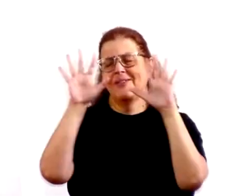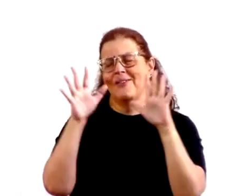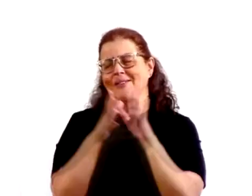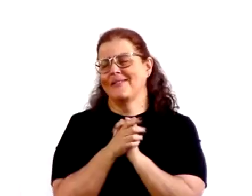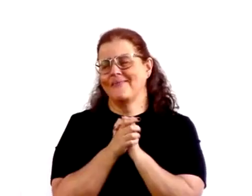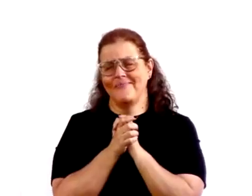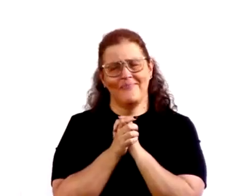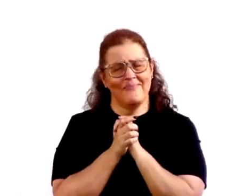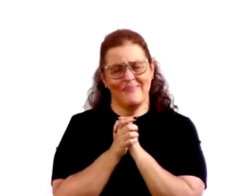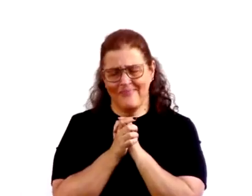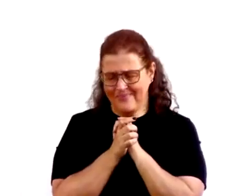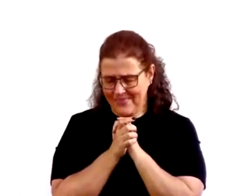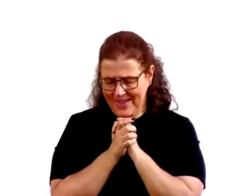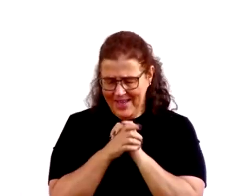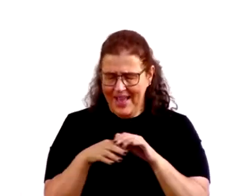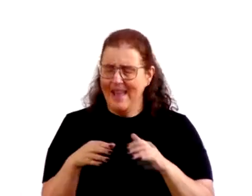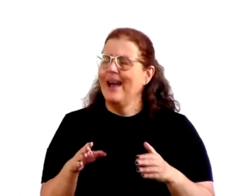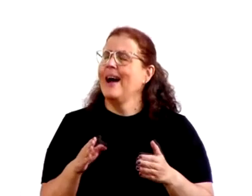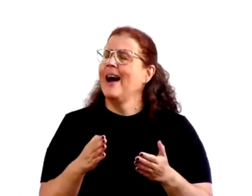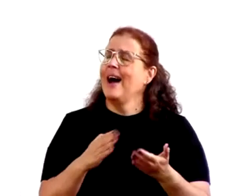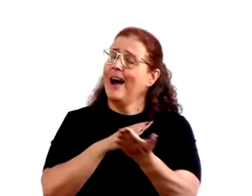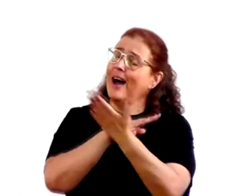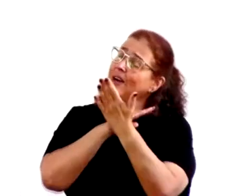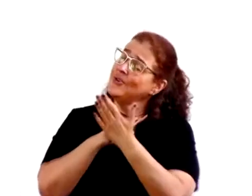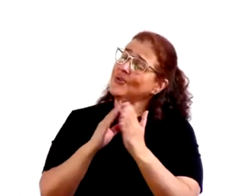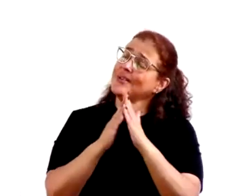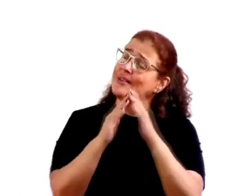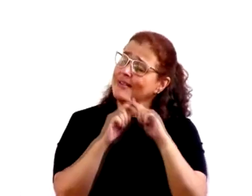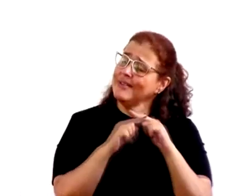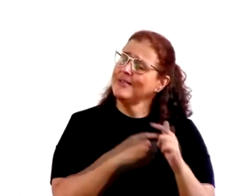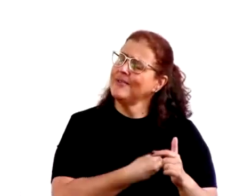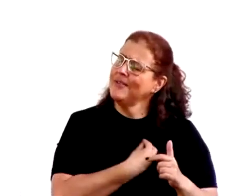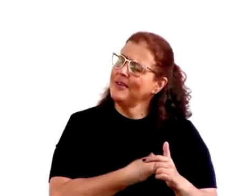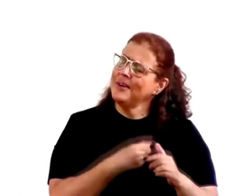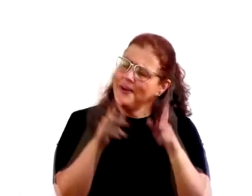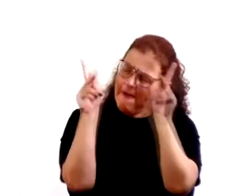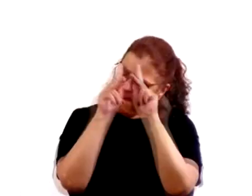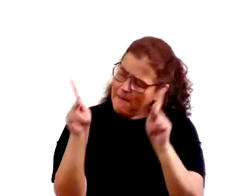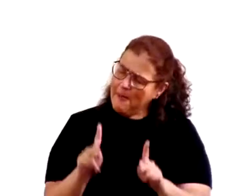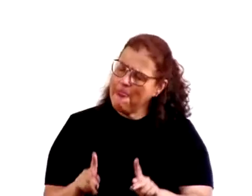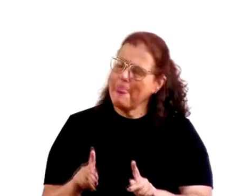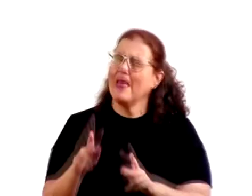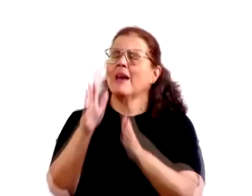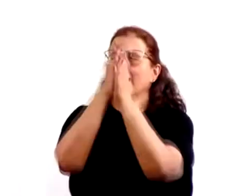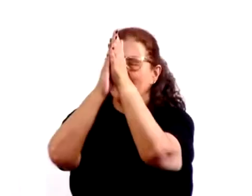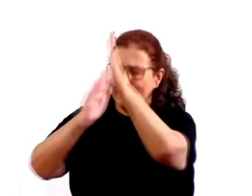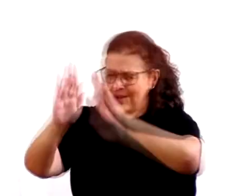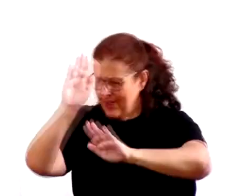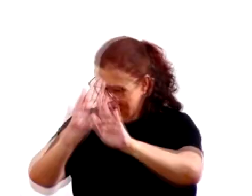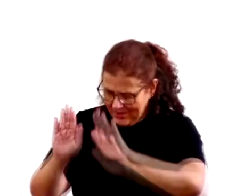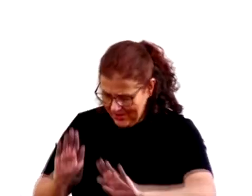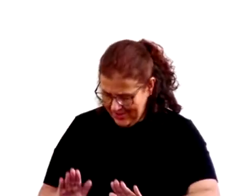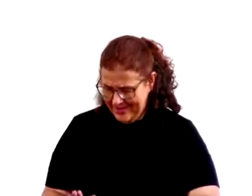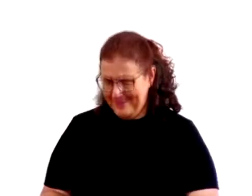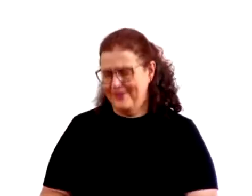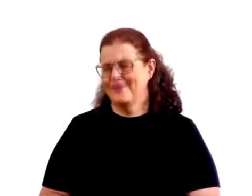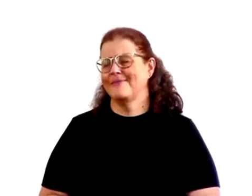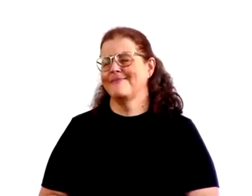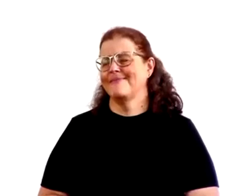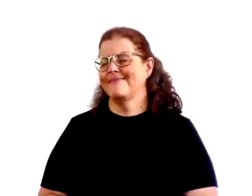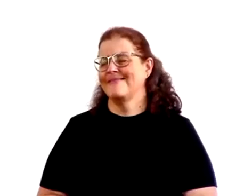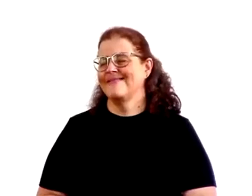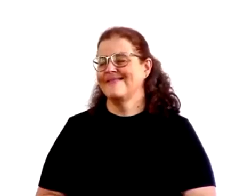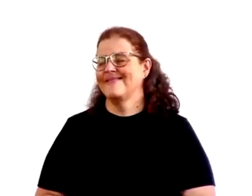viver em paz contigo, o Rei da Glória, adorando a Ti em nome de